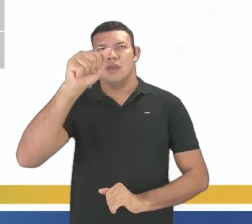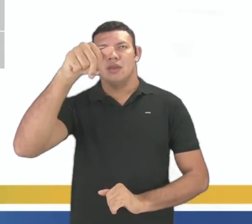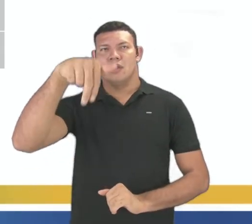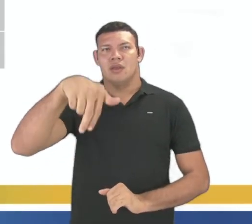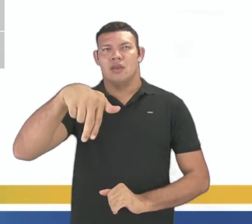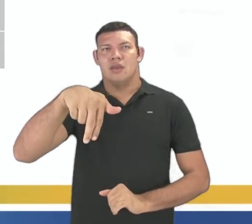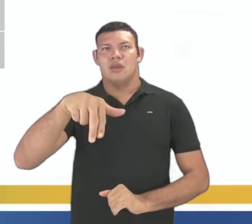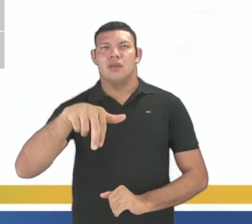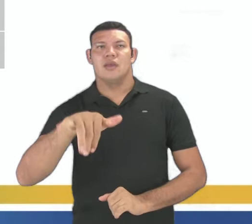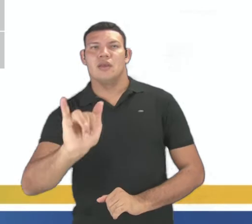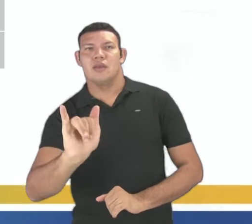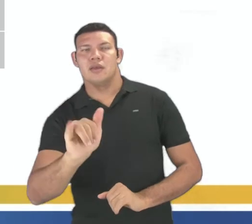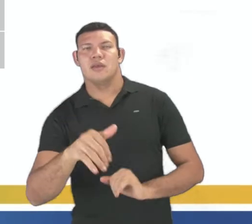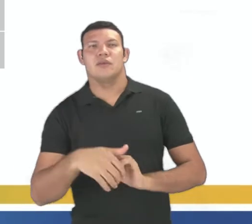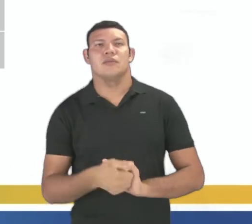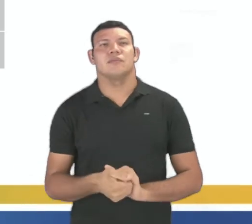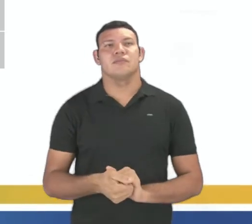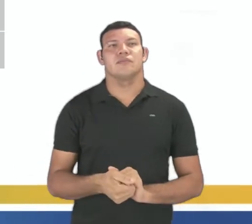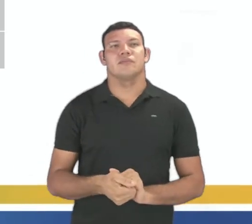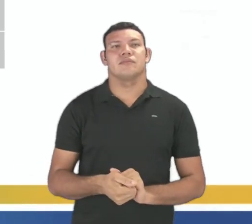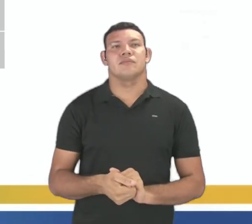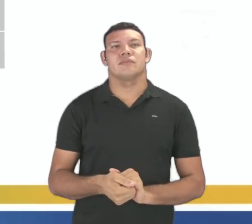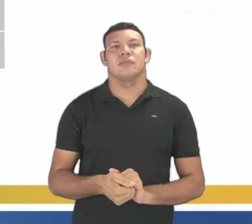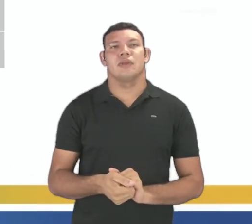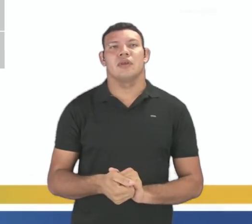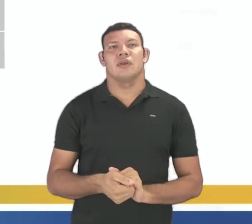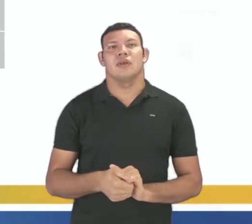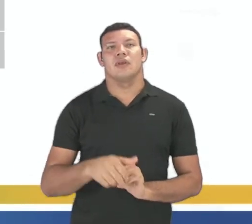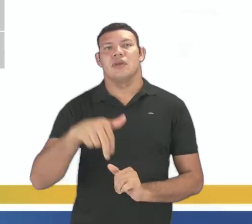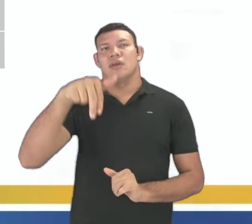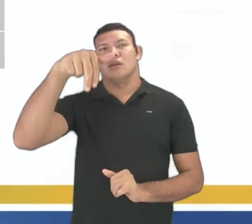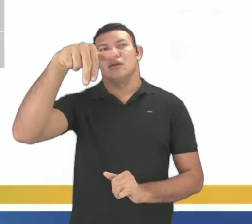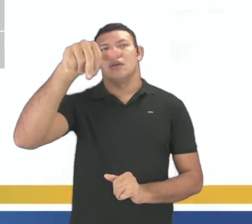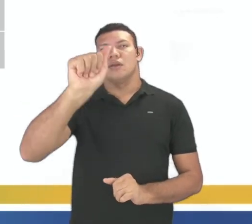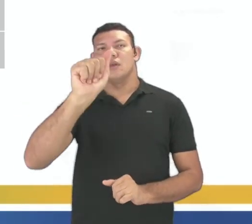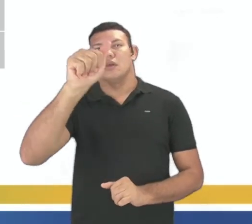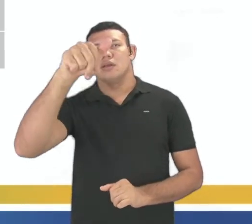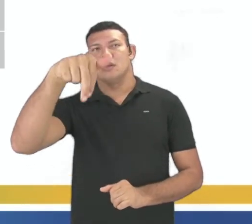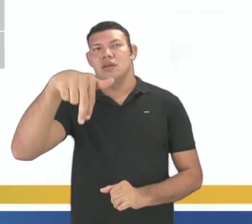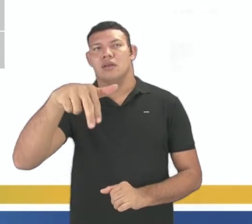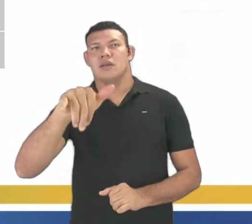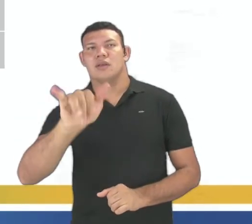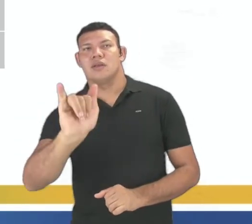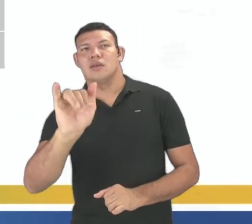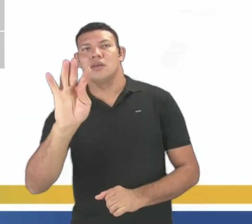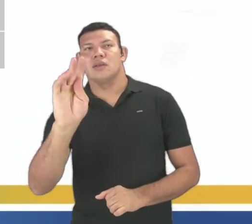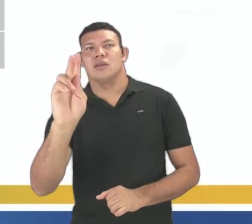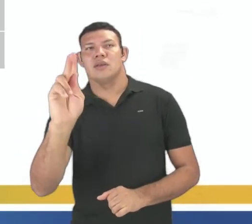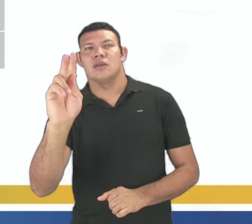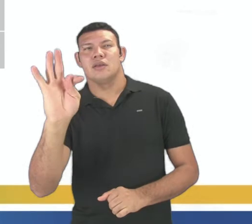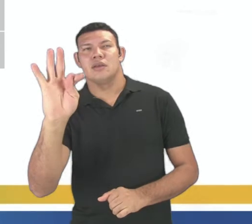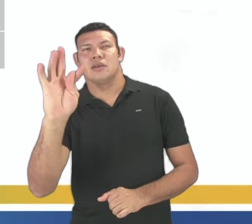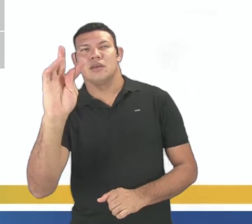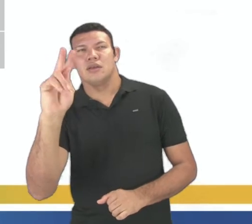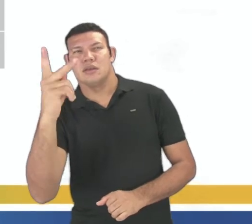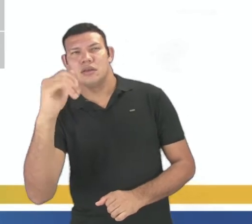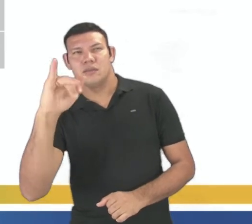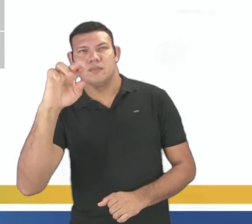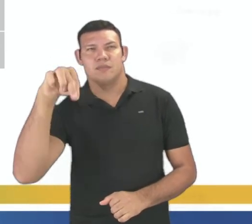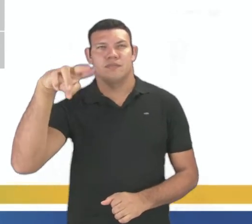estiver na negativa ou para perguntas. Anything pode ser nada ou também pode